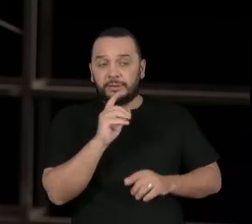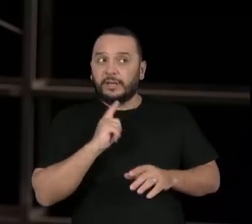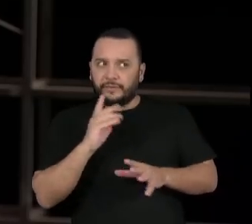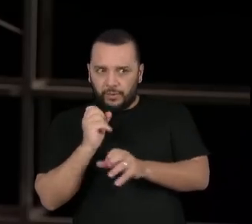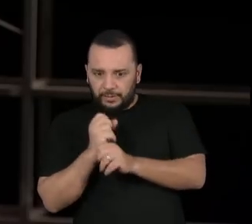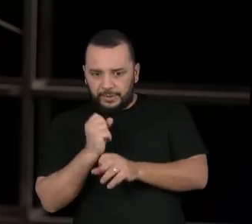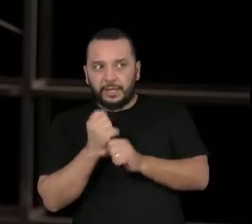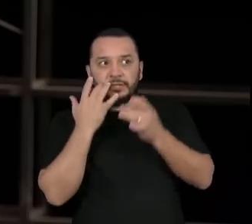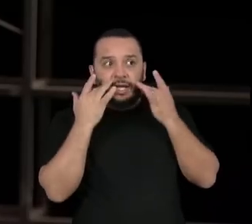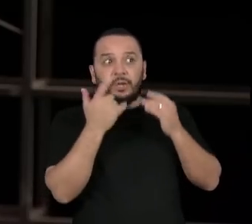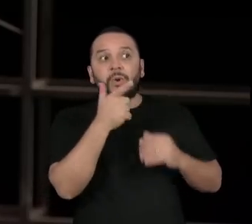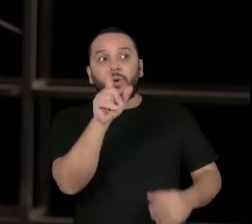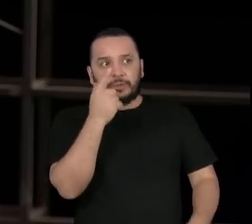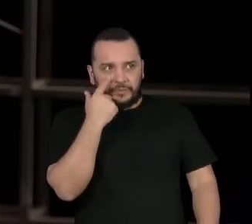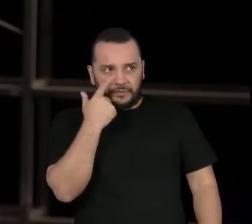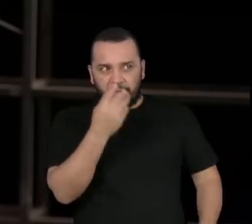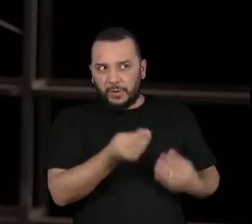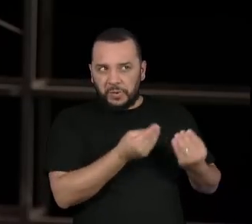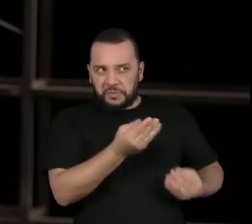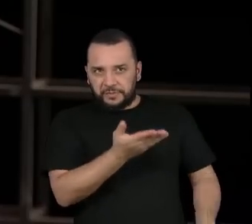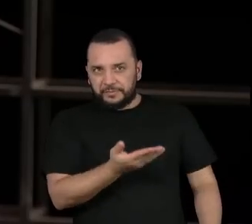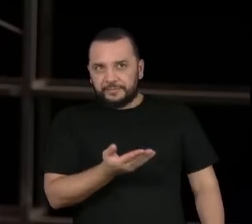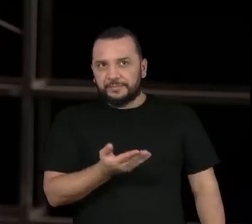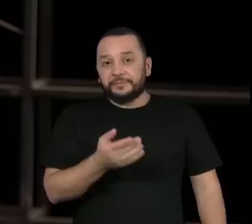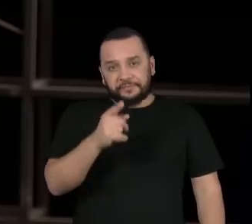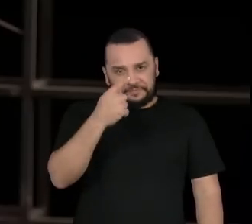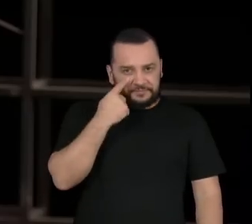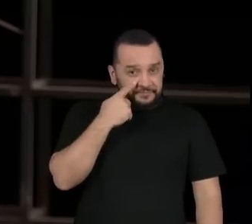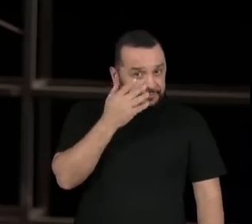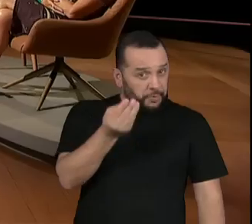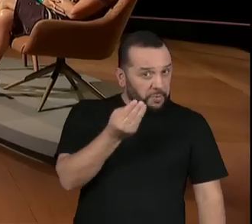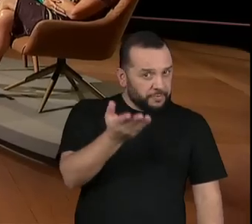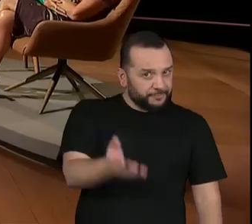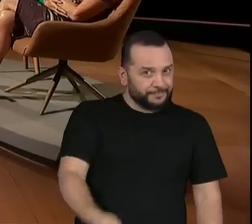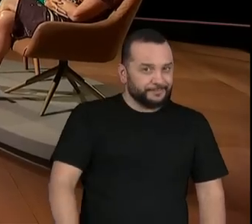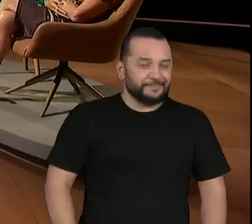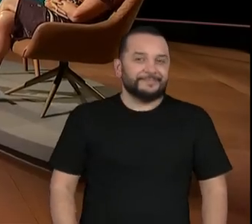teatro. Então, vamos ver sobre o que é, o que você aprontou?